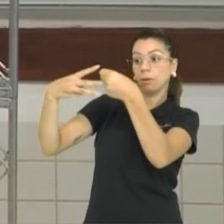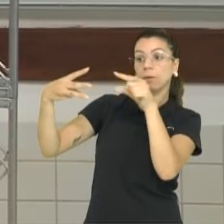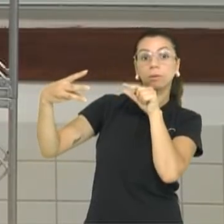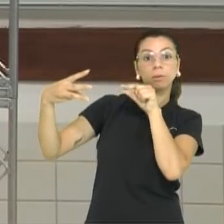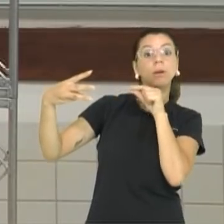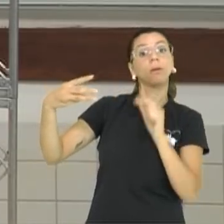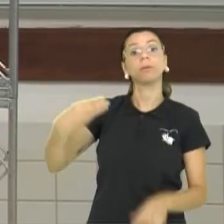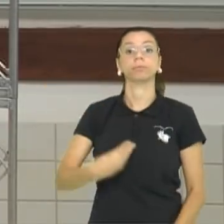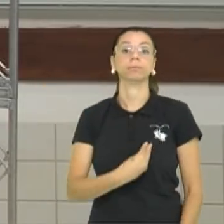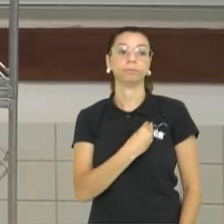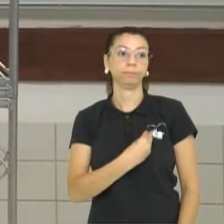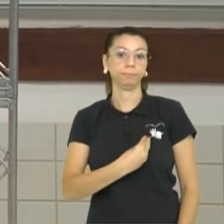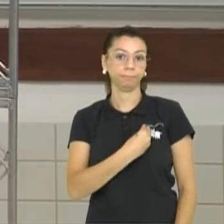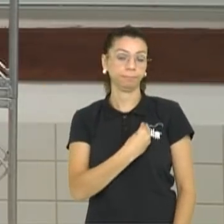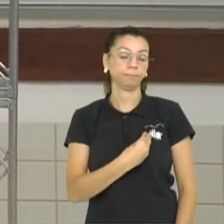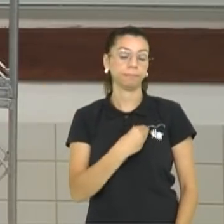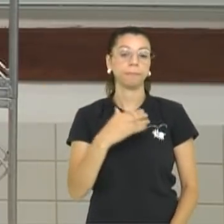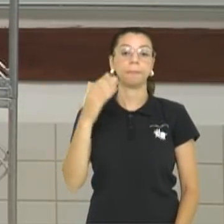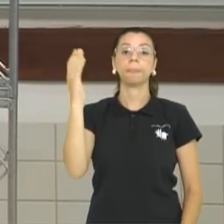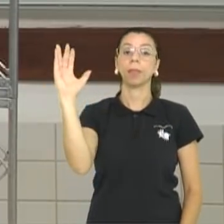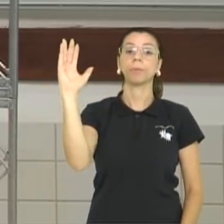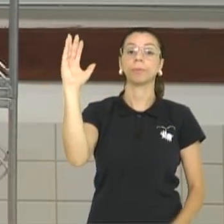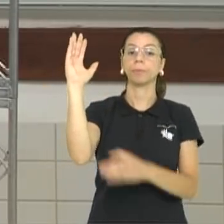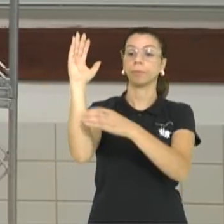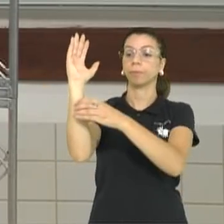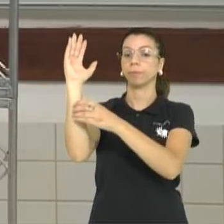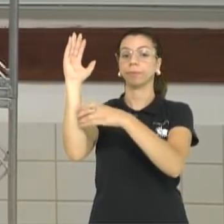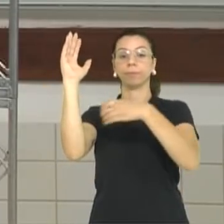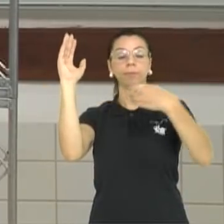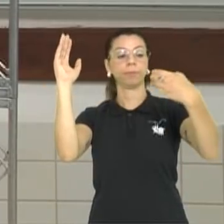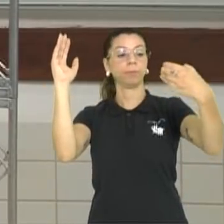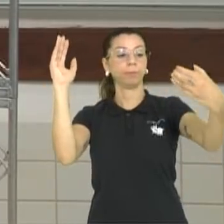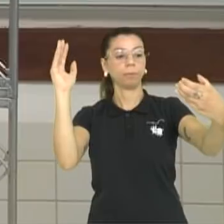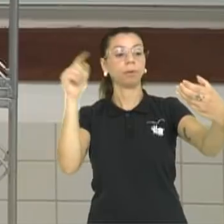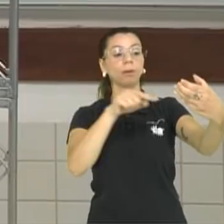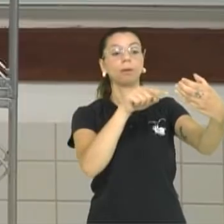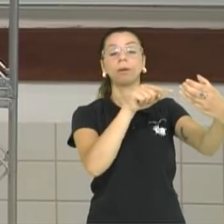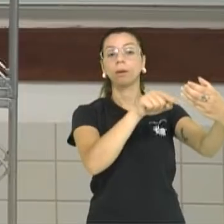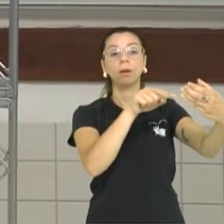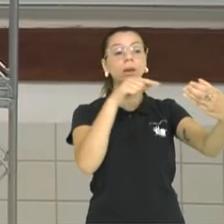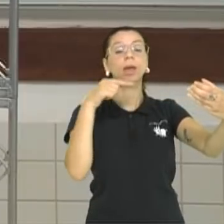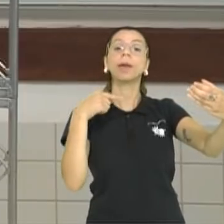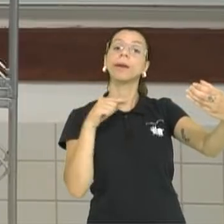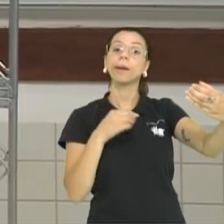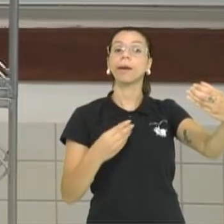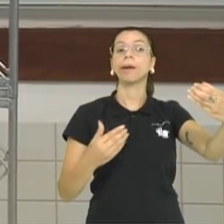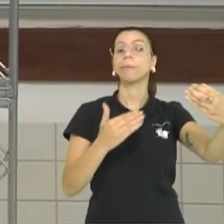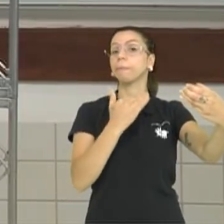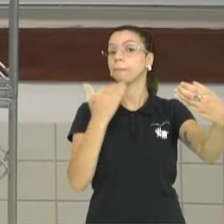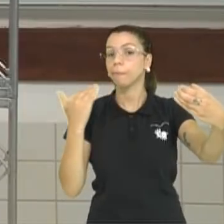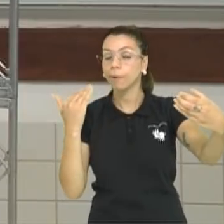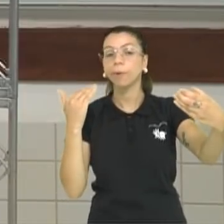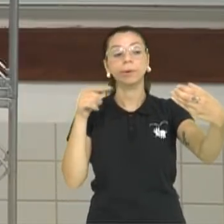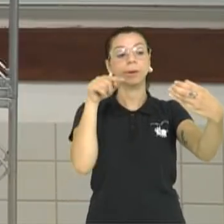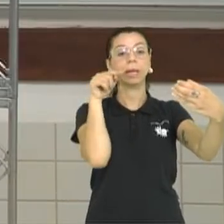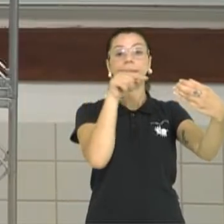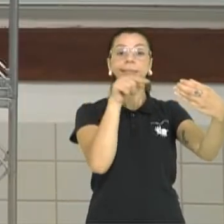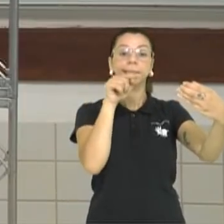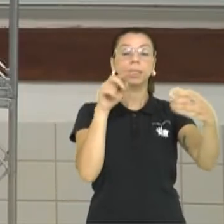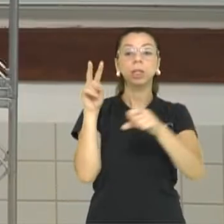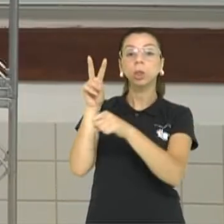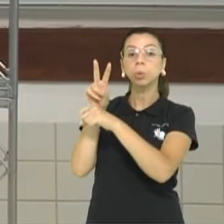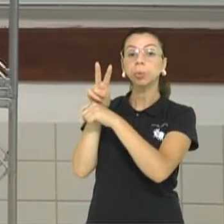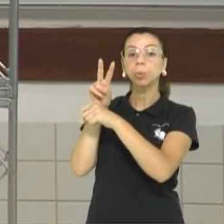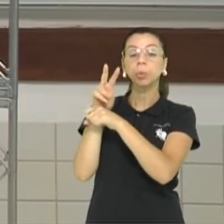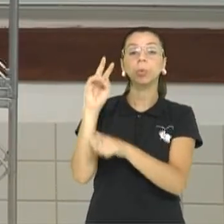ele retira a casca da árvore, ela é uma parte morta que protege essa planta. Então, as